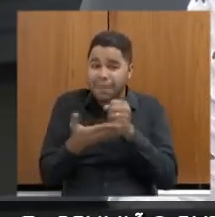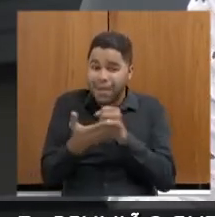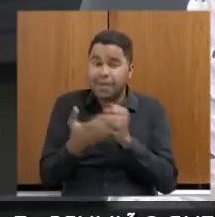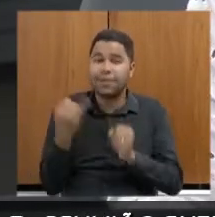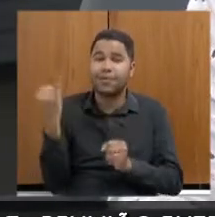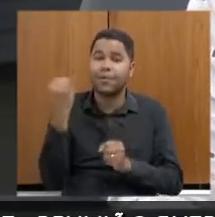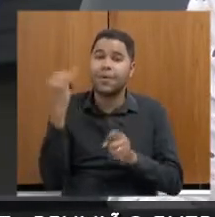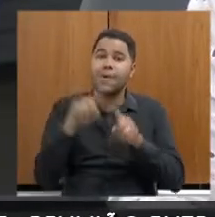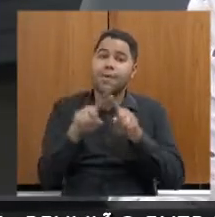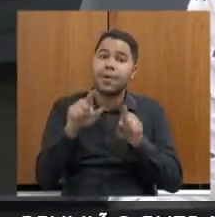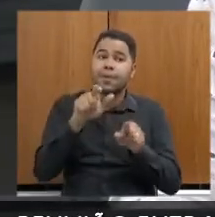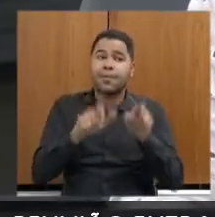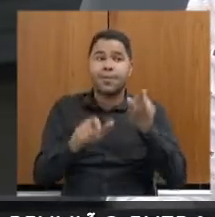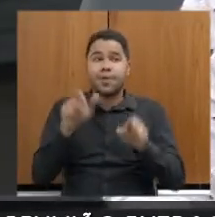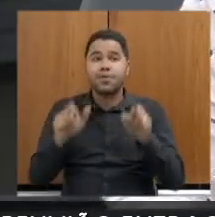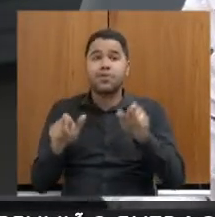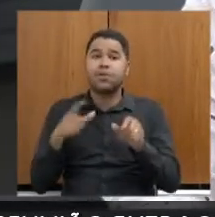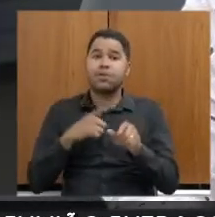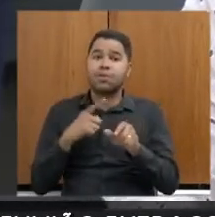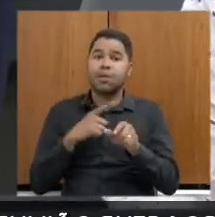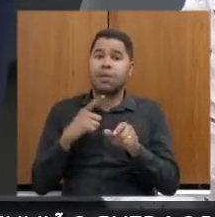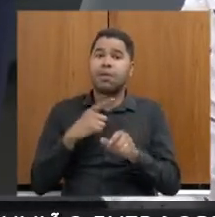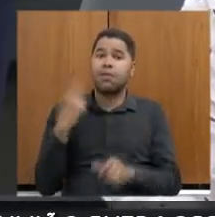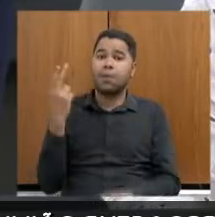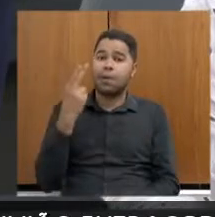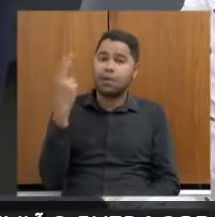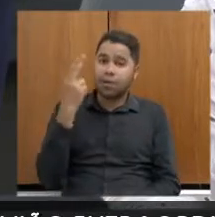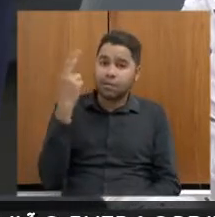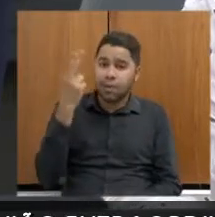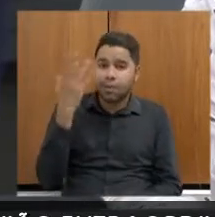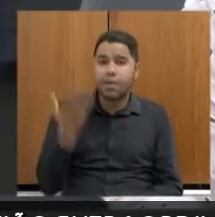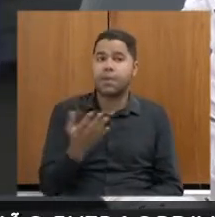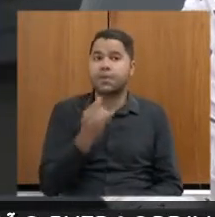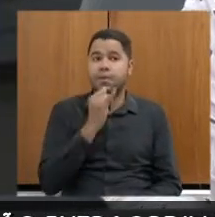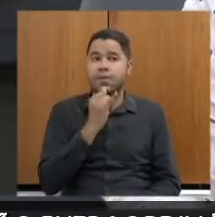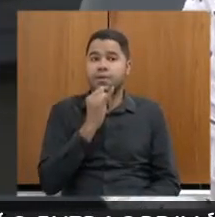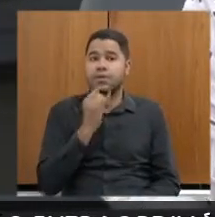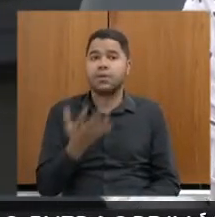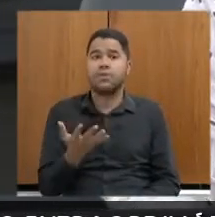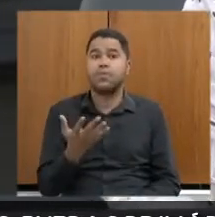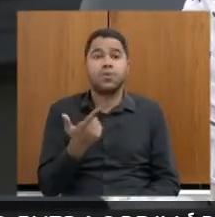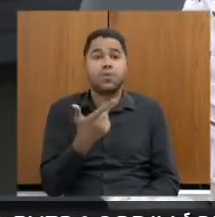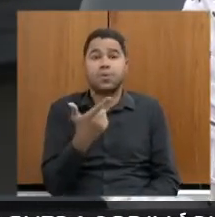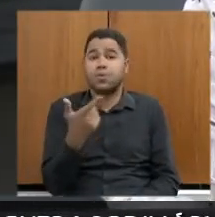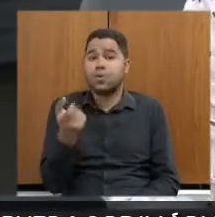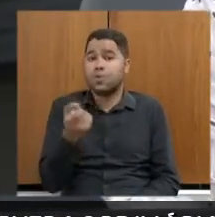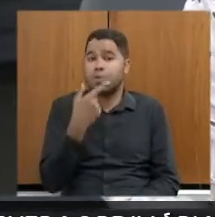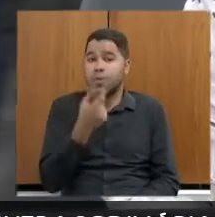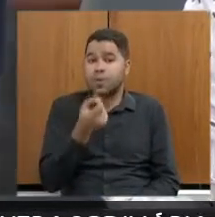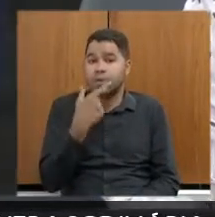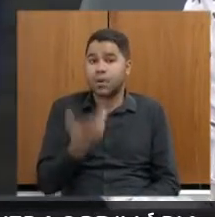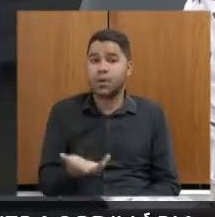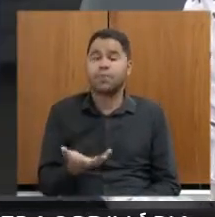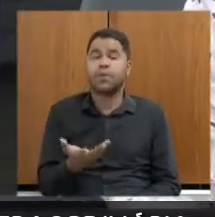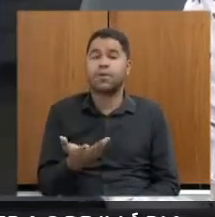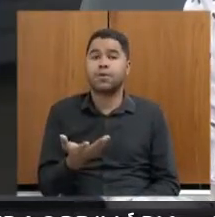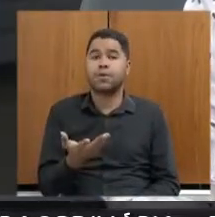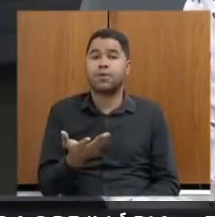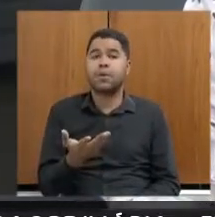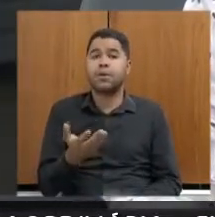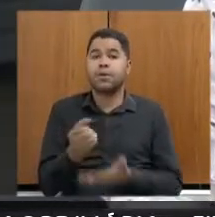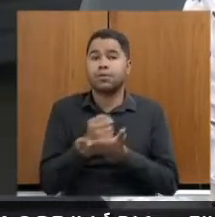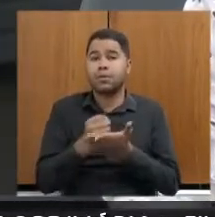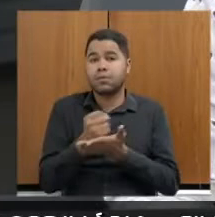importante mas determinado as pessoas têm um agravamento e aquele agravamento não existe o medicamento nas farmácias